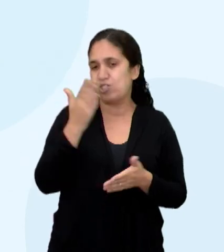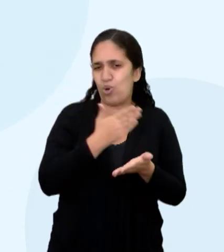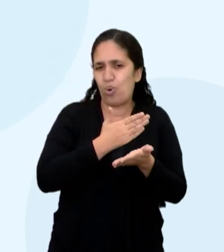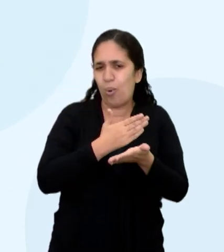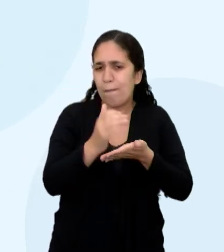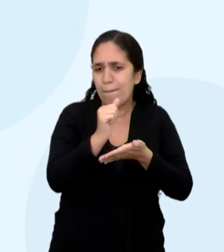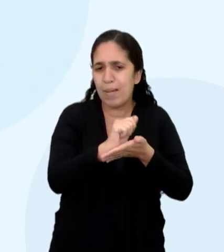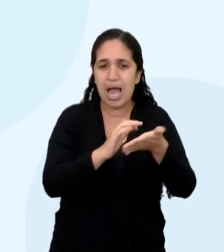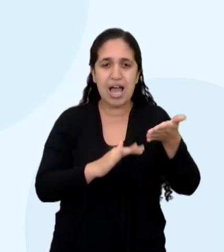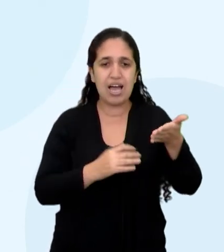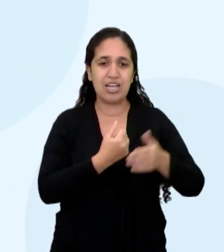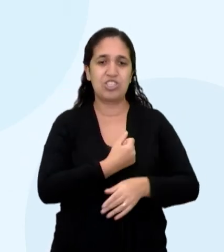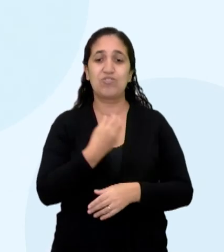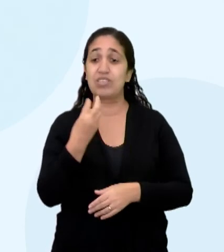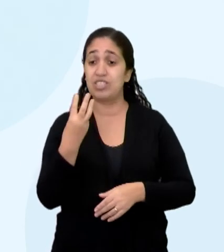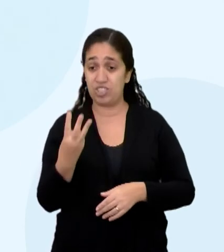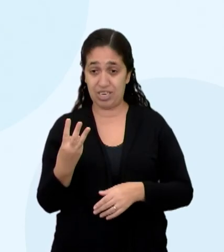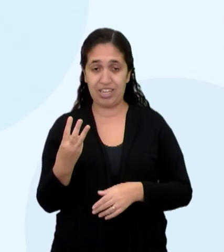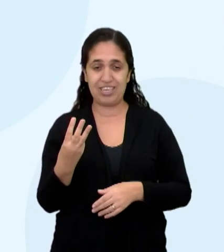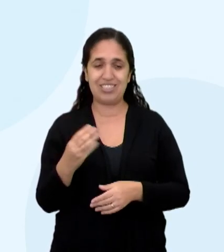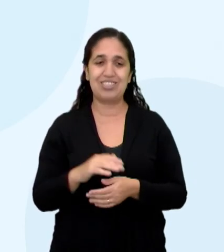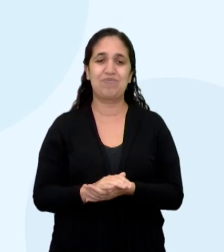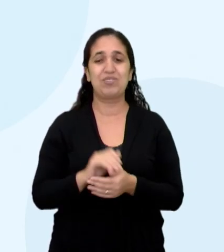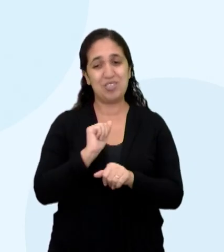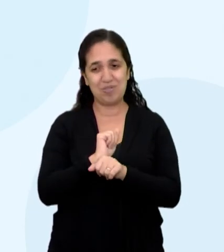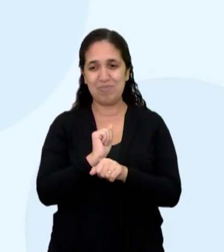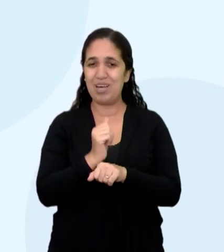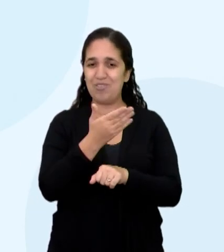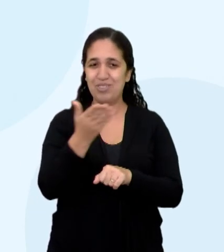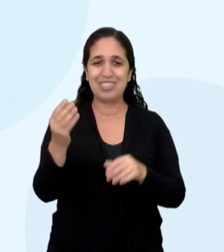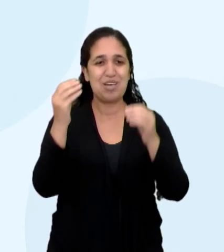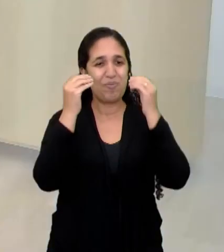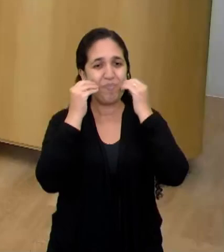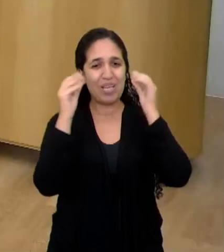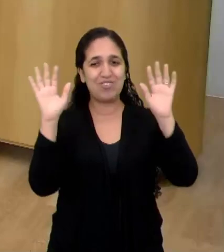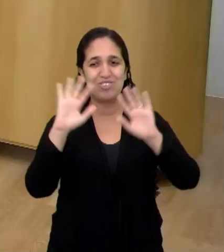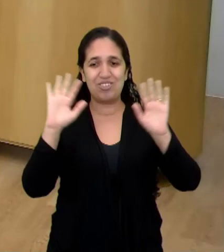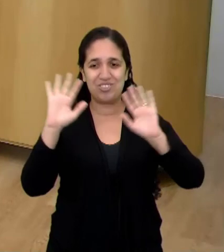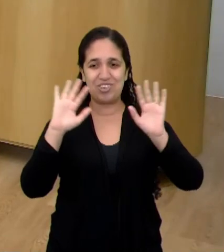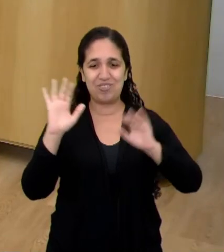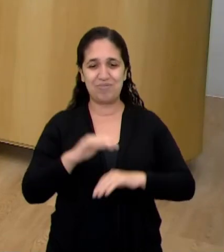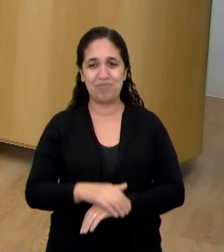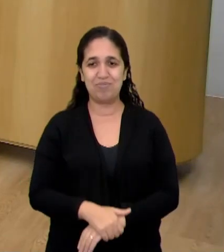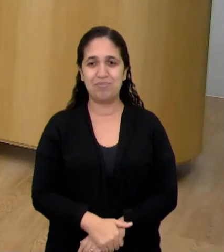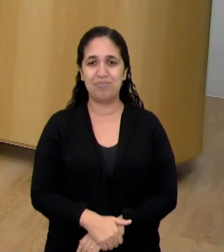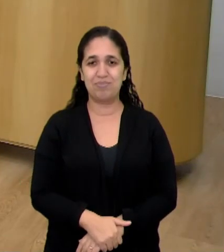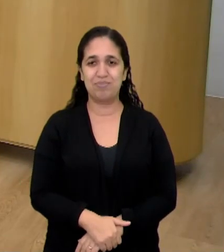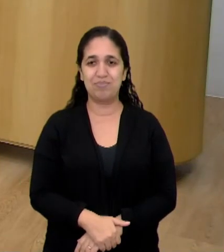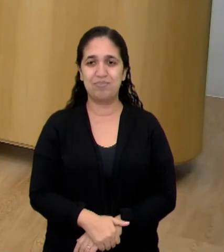atividade 3. Teremos mais aulas e conto com vocês, tá bom? Grande beijo. Tchau, tchau. Valeu, gente.